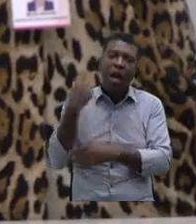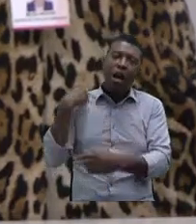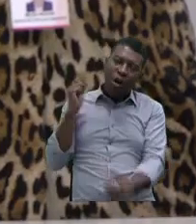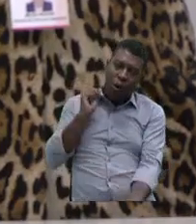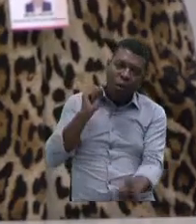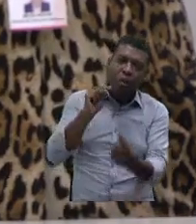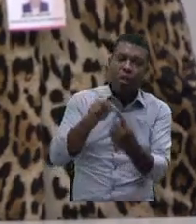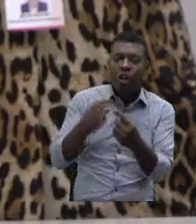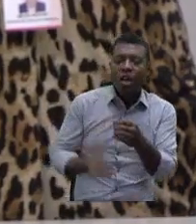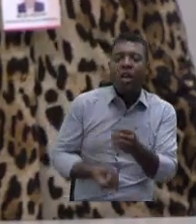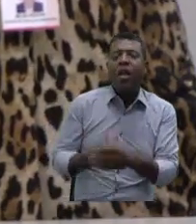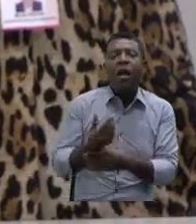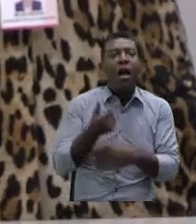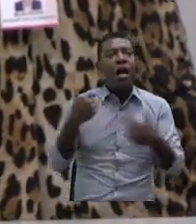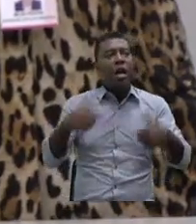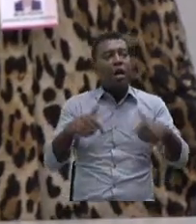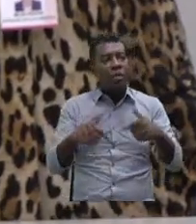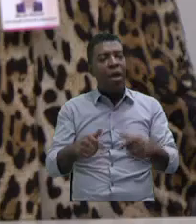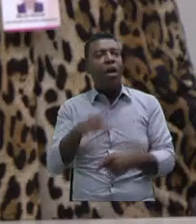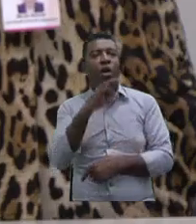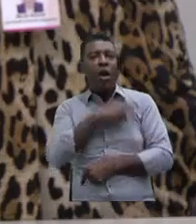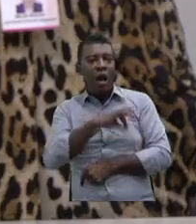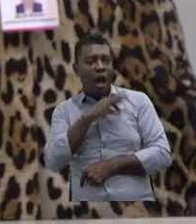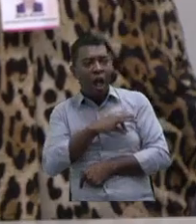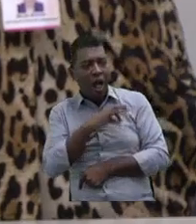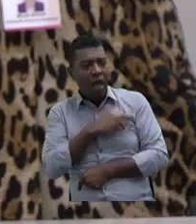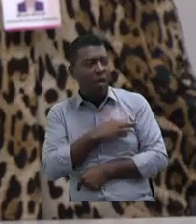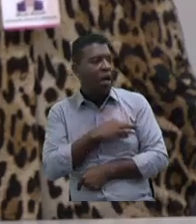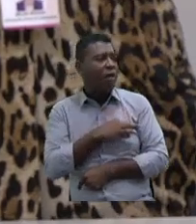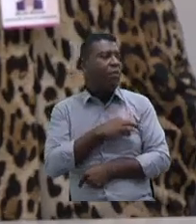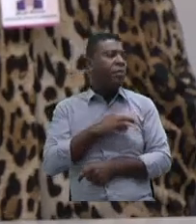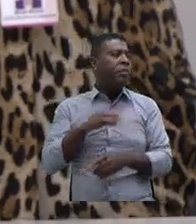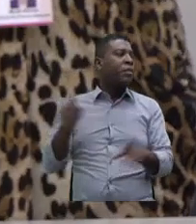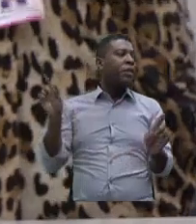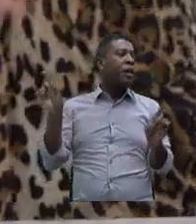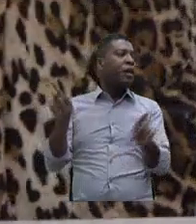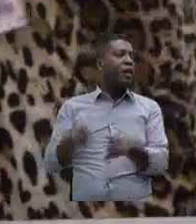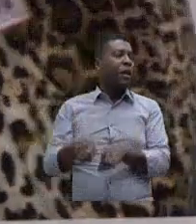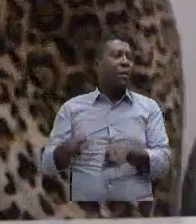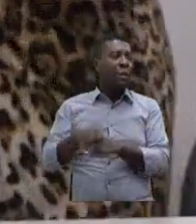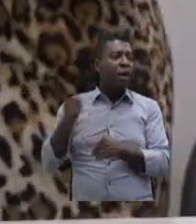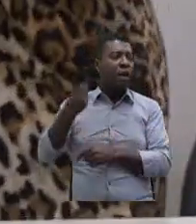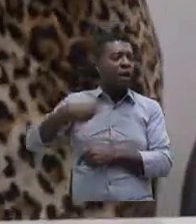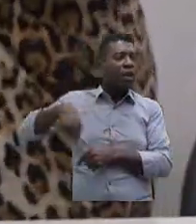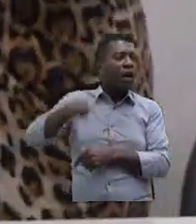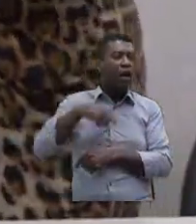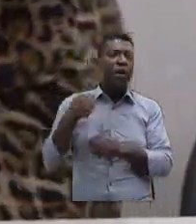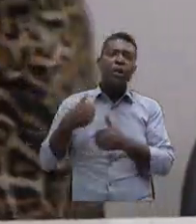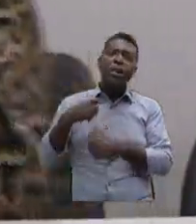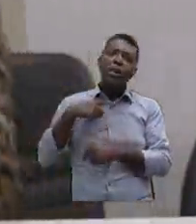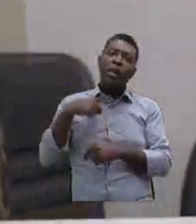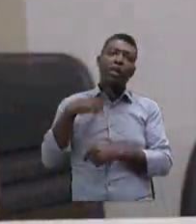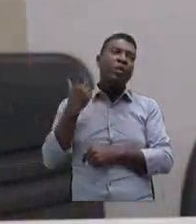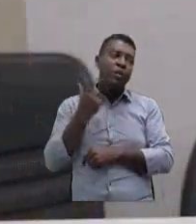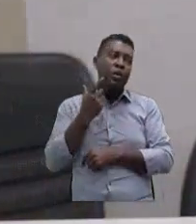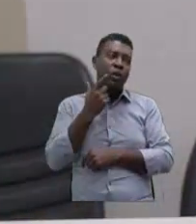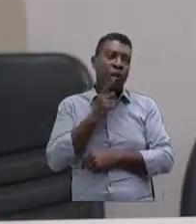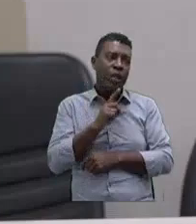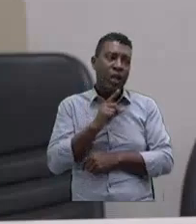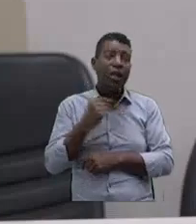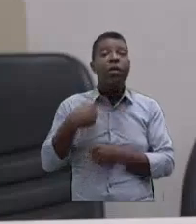que é a geração de emprego e renda. E isso nós temos conseguido. Quero finalizar lembrando que, no